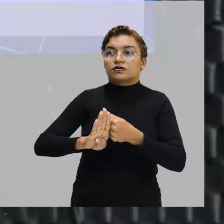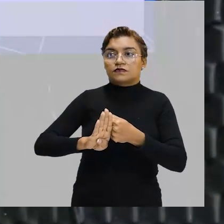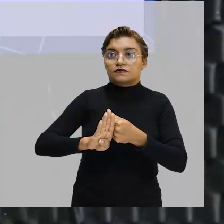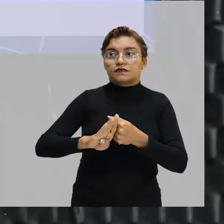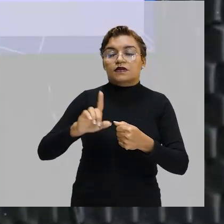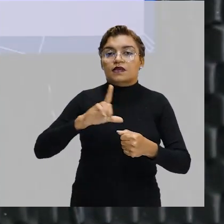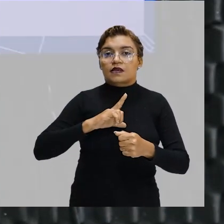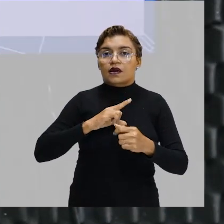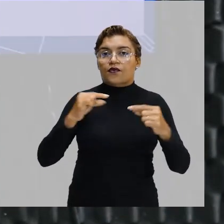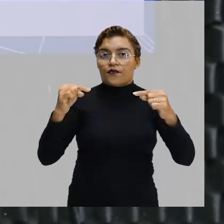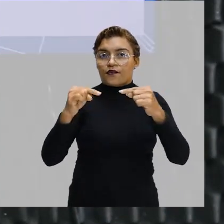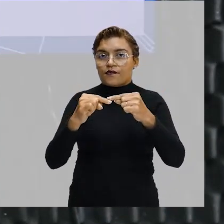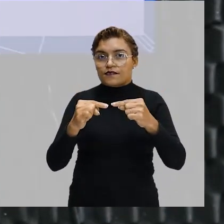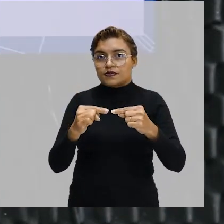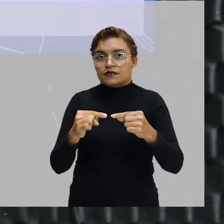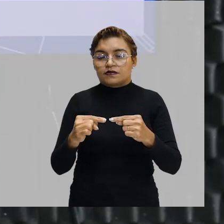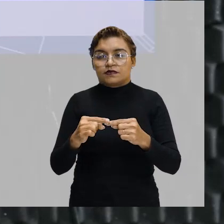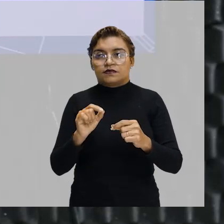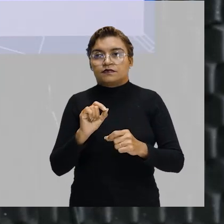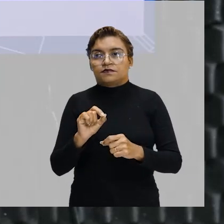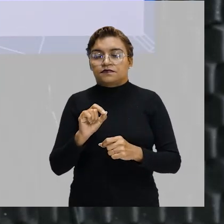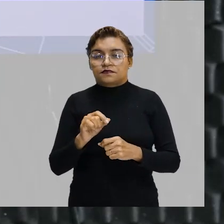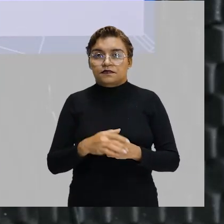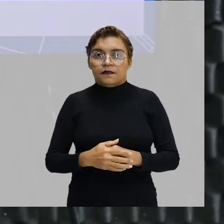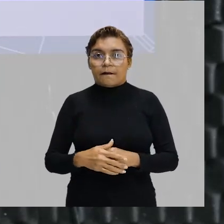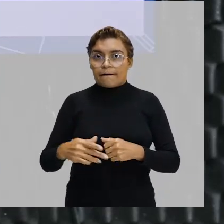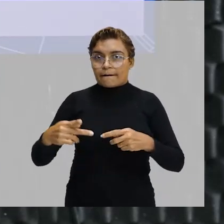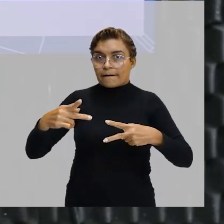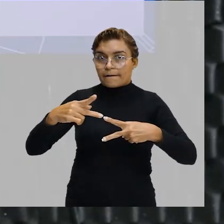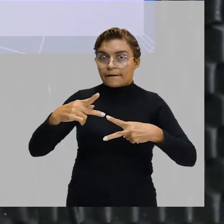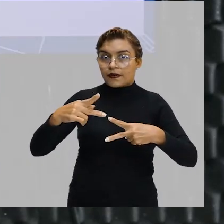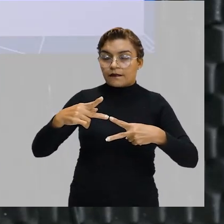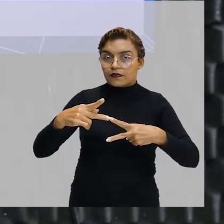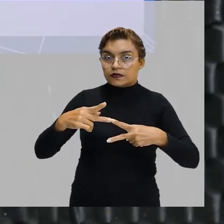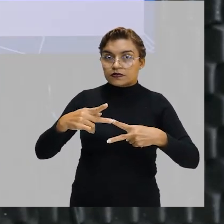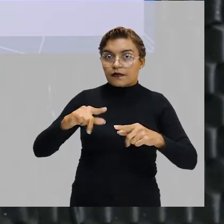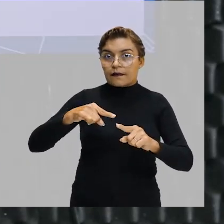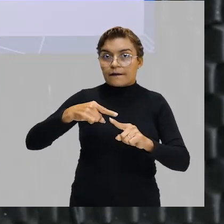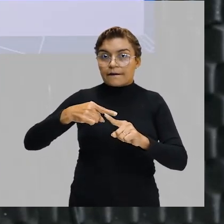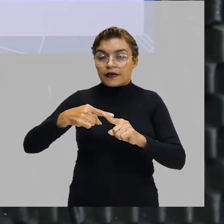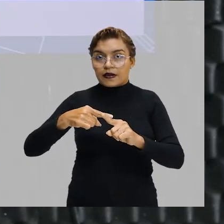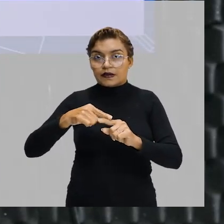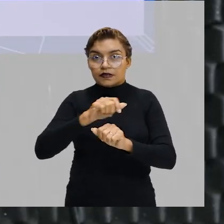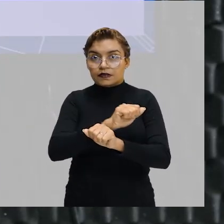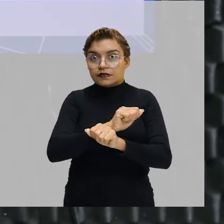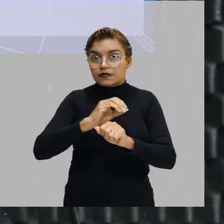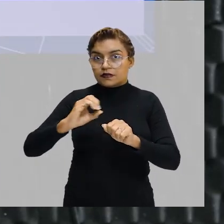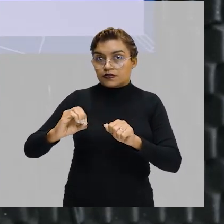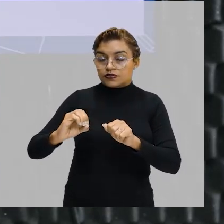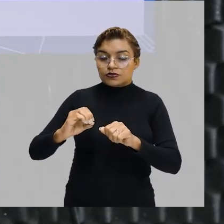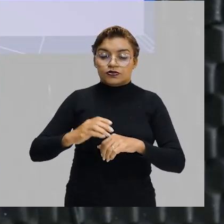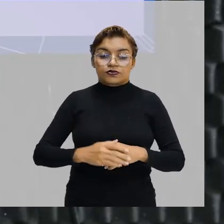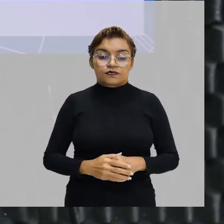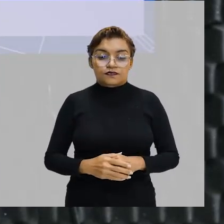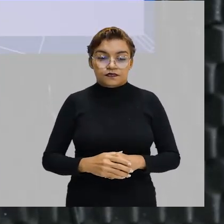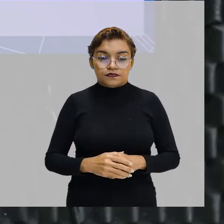uma combinação de preposição mais artigo, ao, pronome